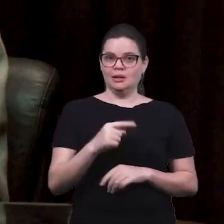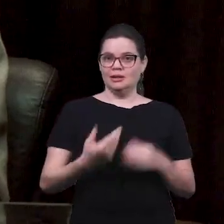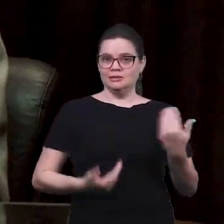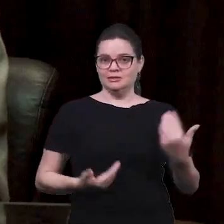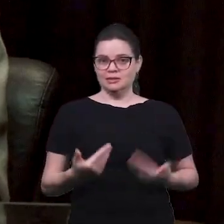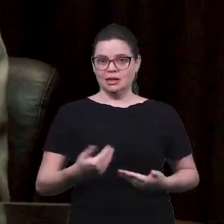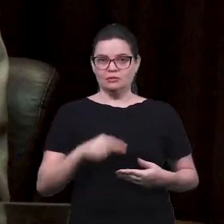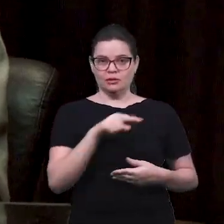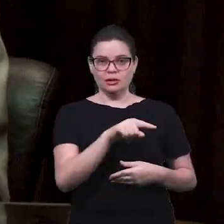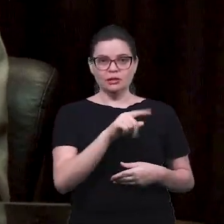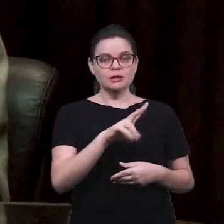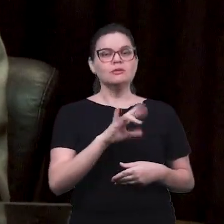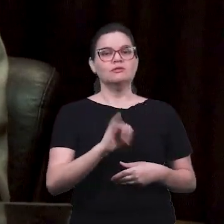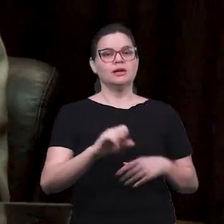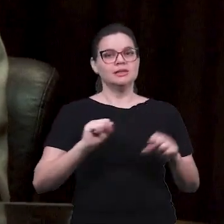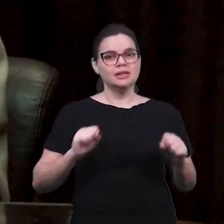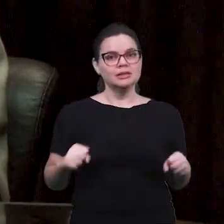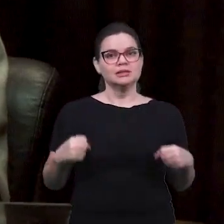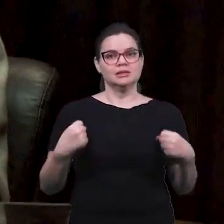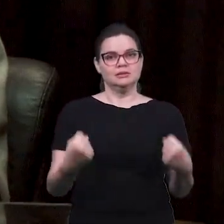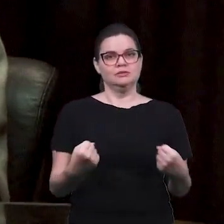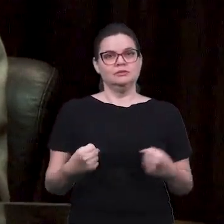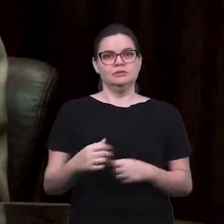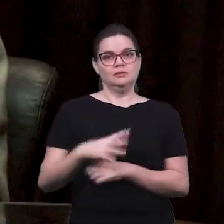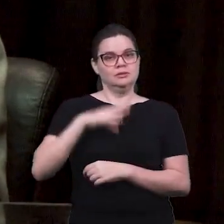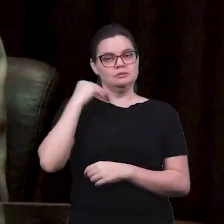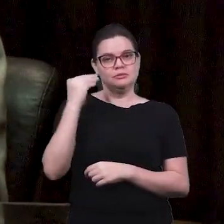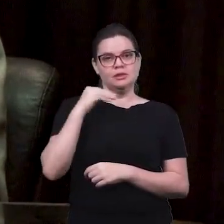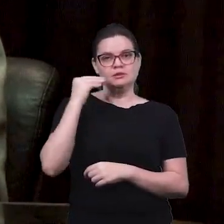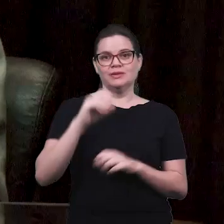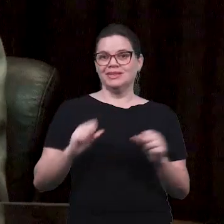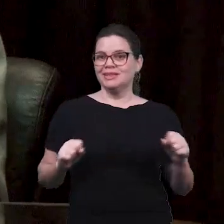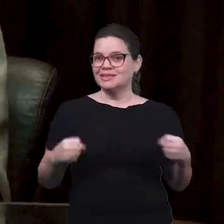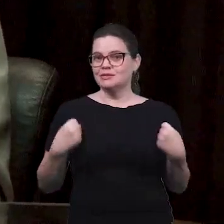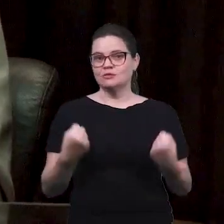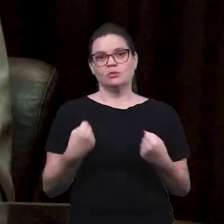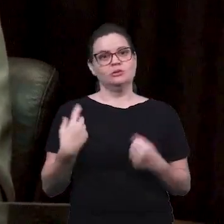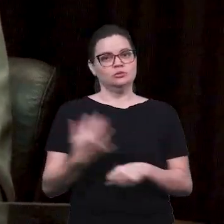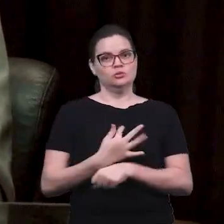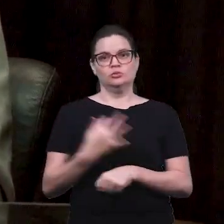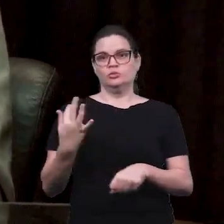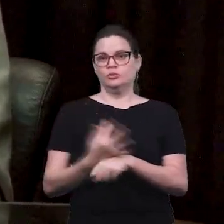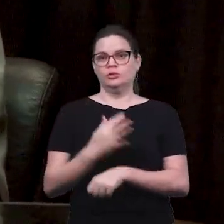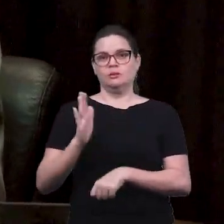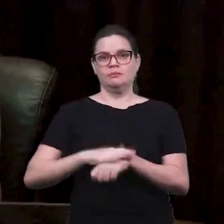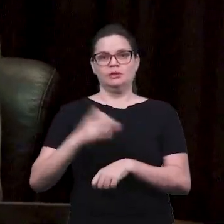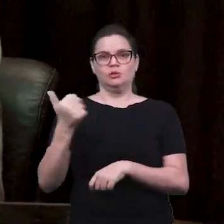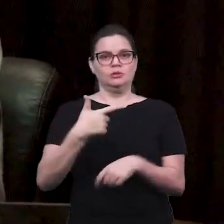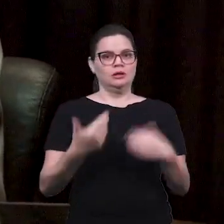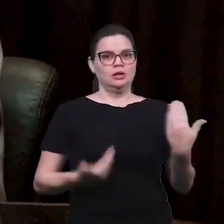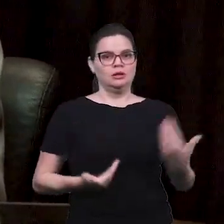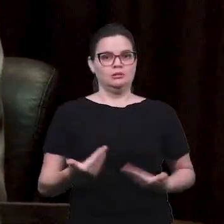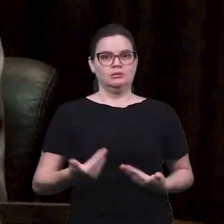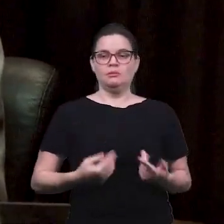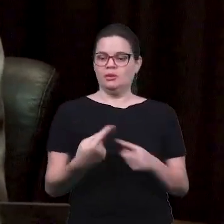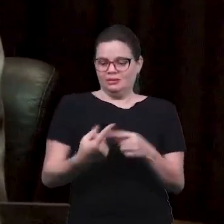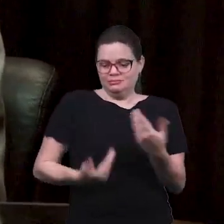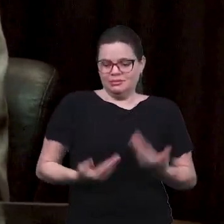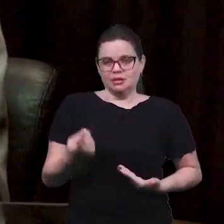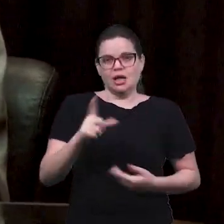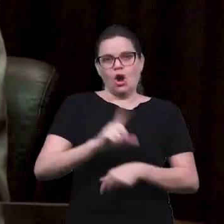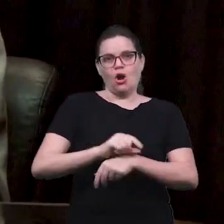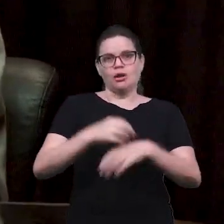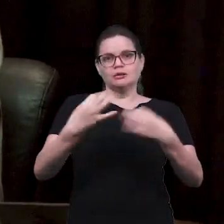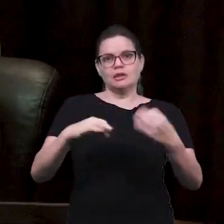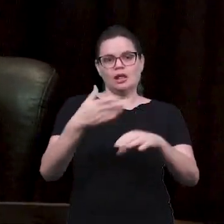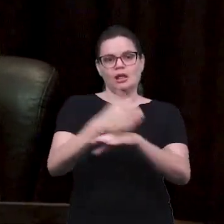mais. Isso é a experiência que a gente tem, experiência de vida. Ele vai se esforçar mais do que às vezes se tiver empregado. Empregado ele tem horário, né? Isso tem